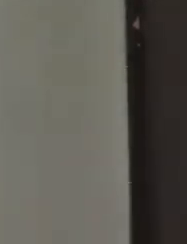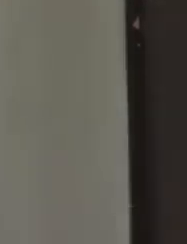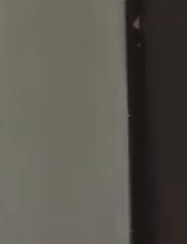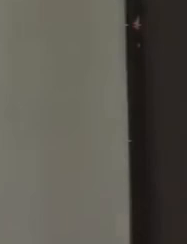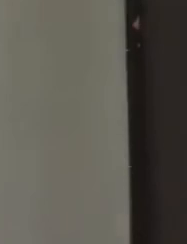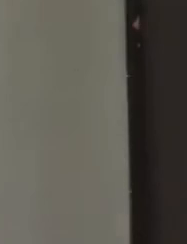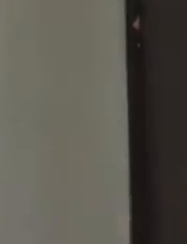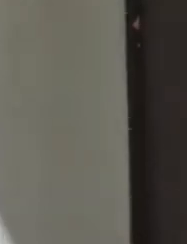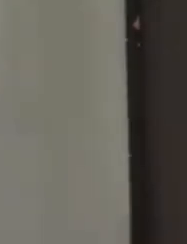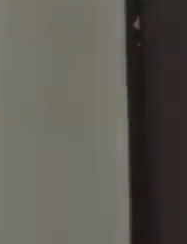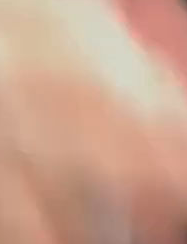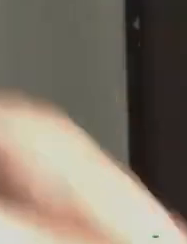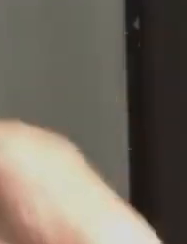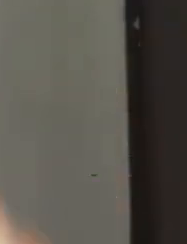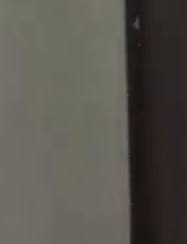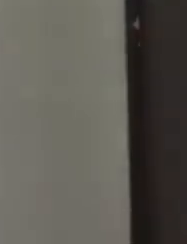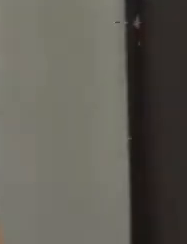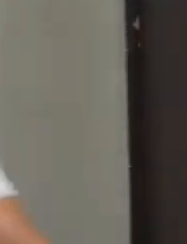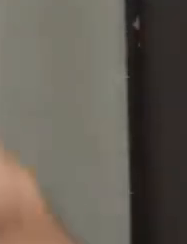vomitariam